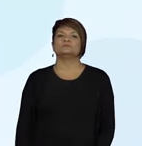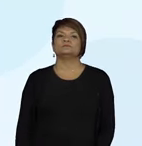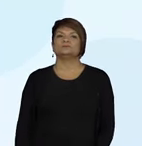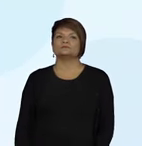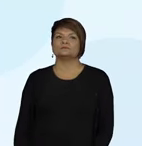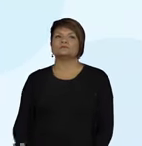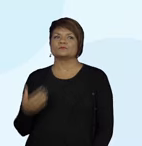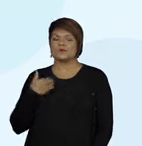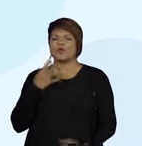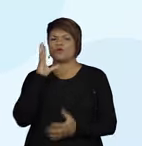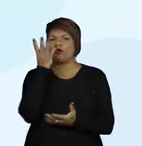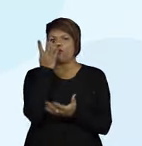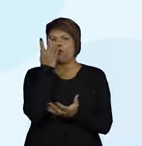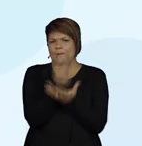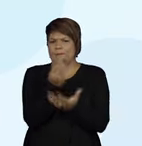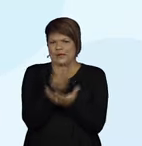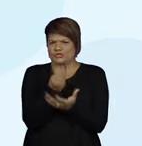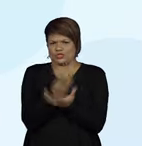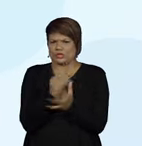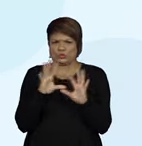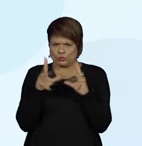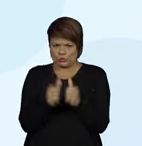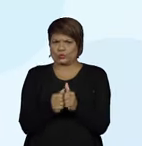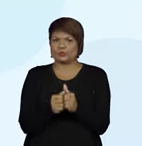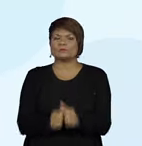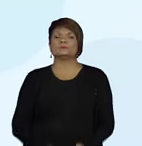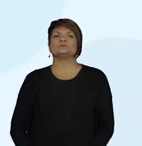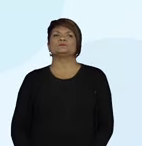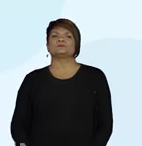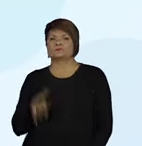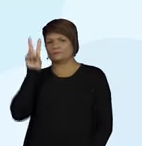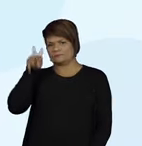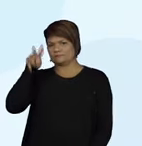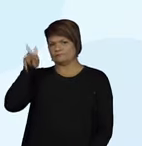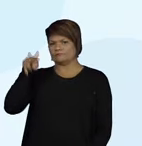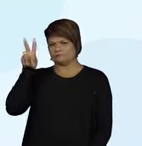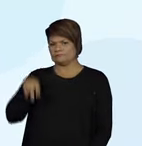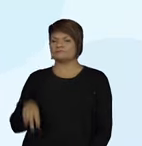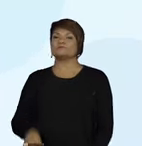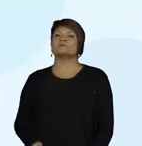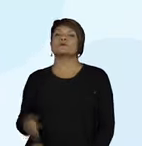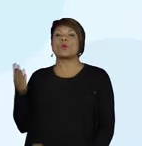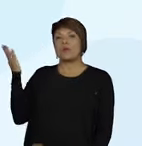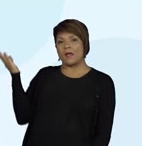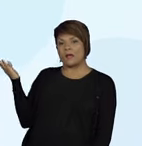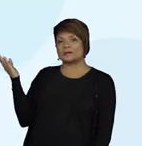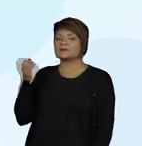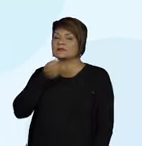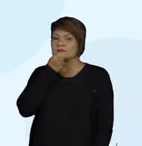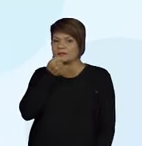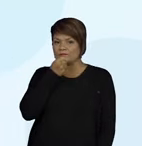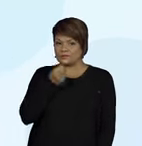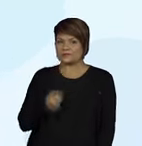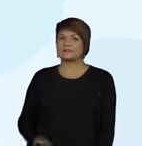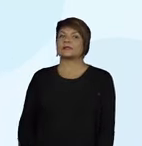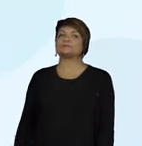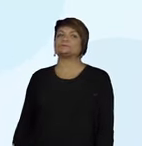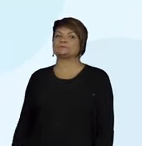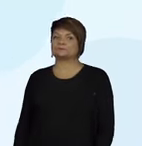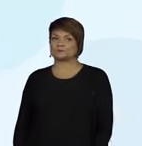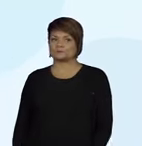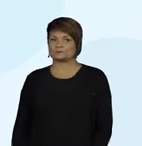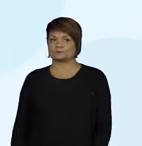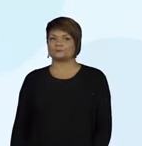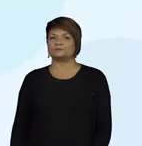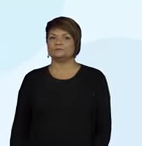baixar toda a animação aqui. Sim, vocês já vão lendo. Essa entrevista, vamos